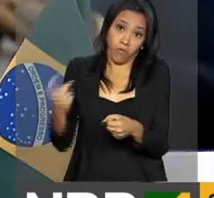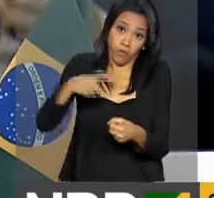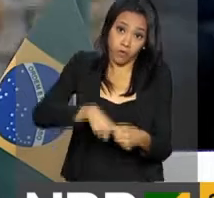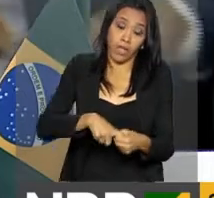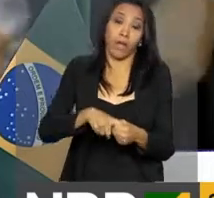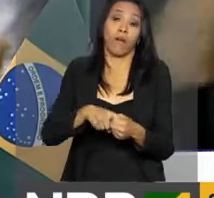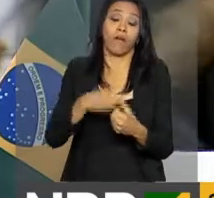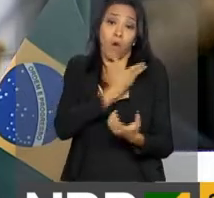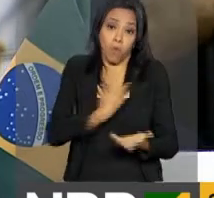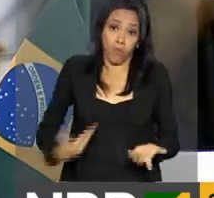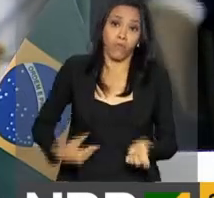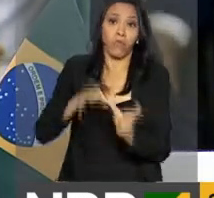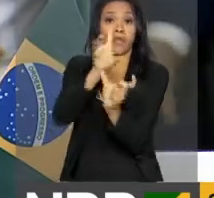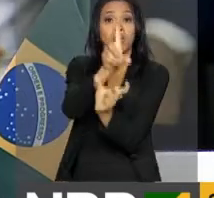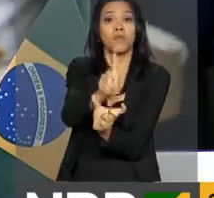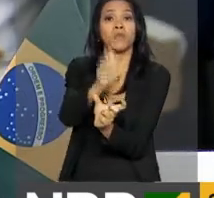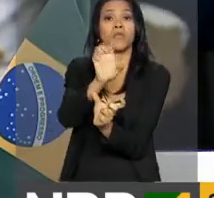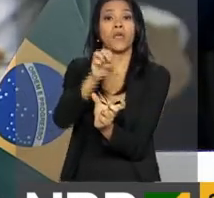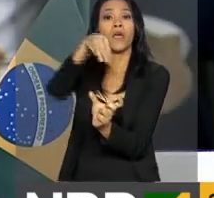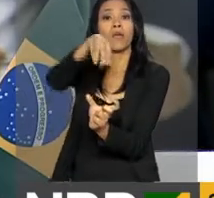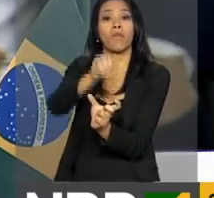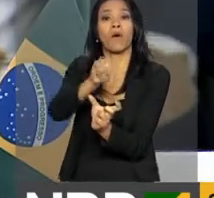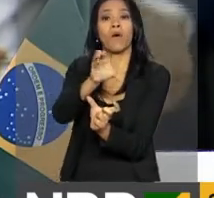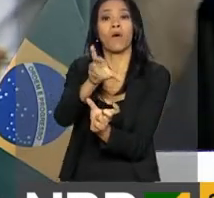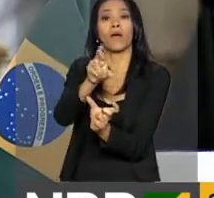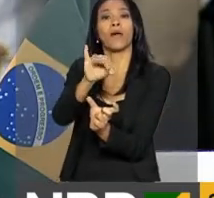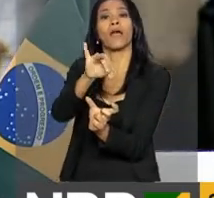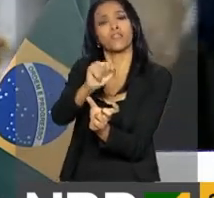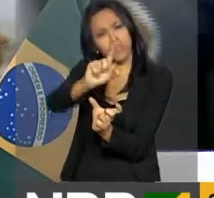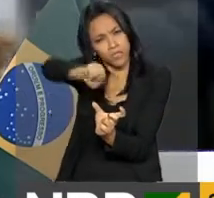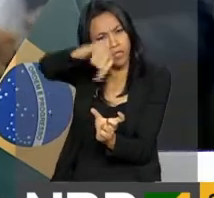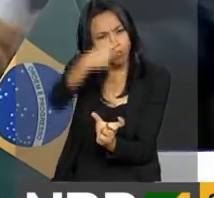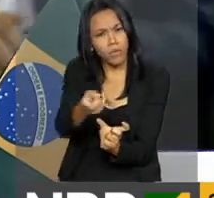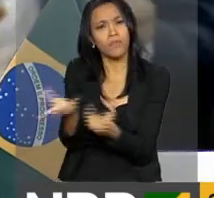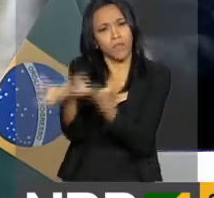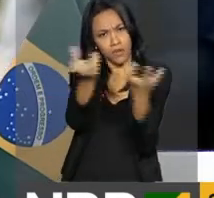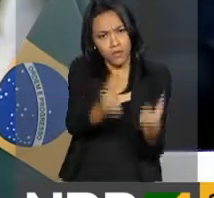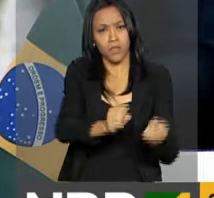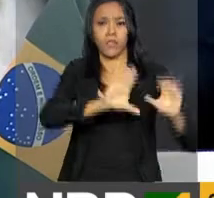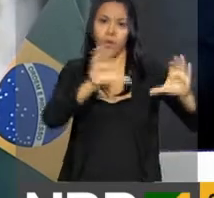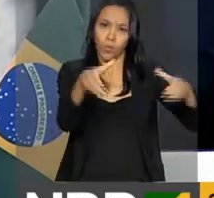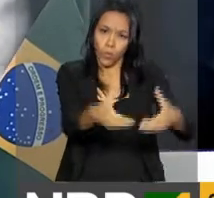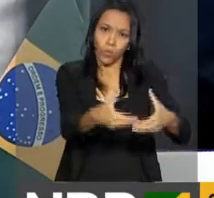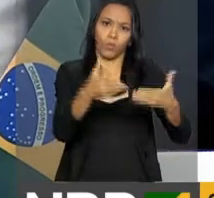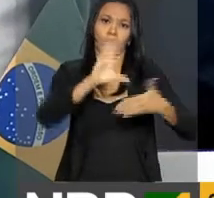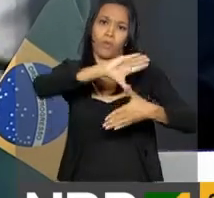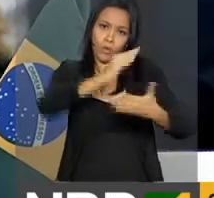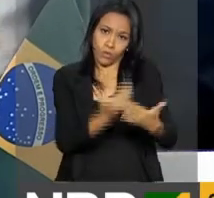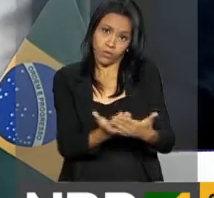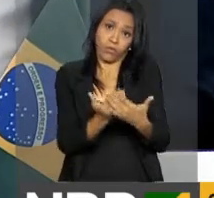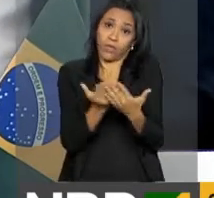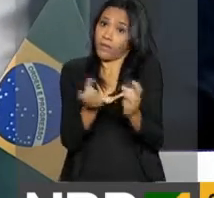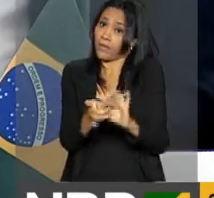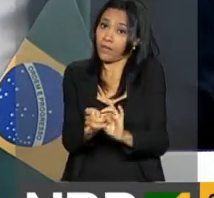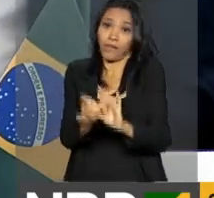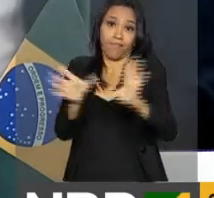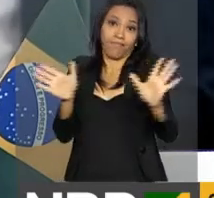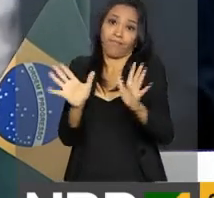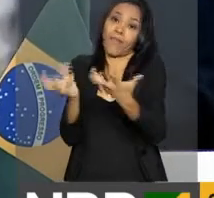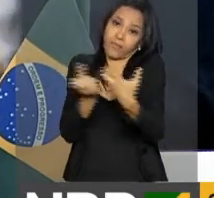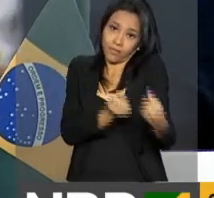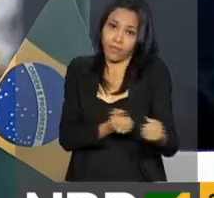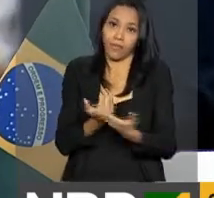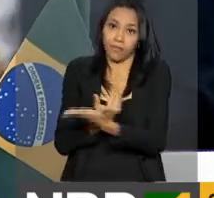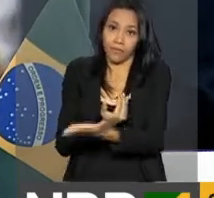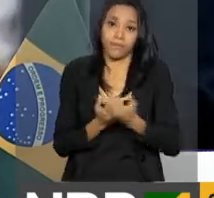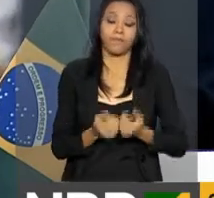possa também voltar ao Mercosul, onde será recebida, naturalmente, de braços abertos. Caríssimos